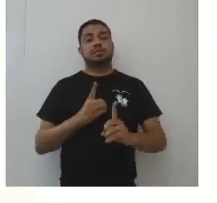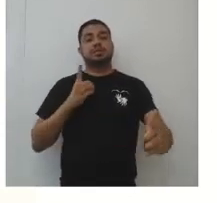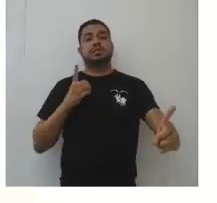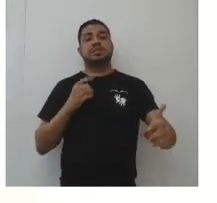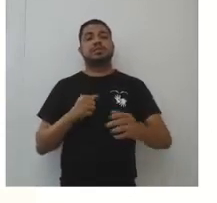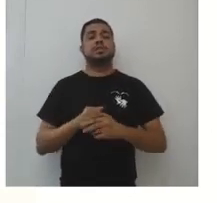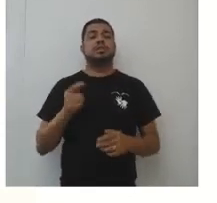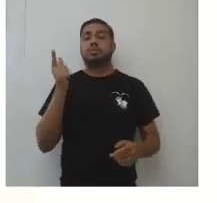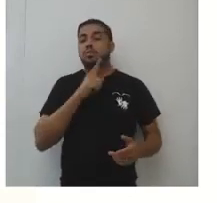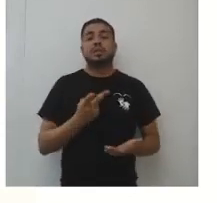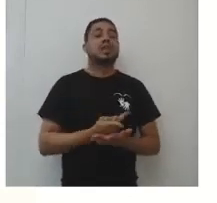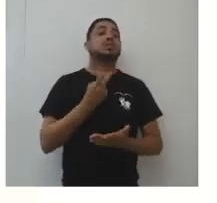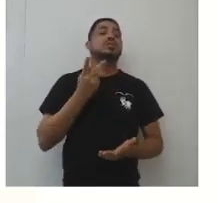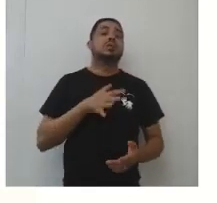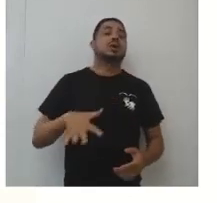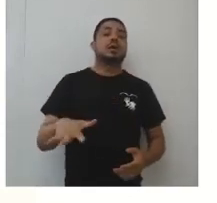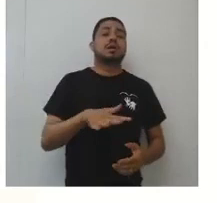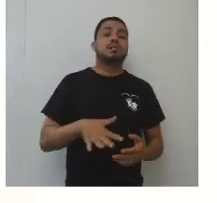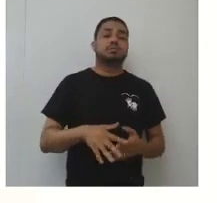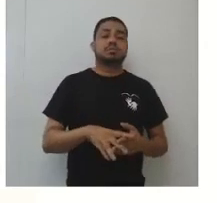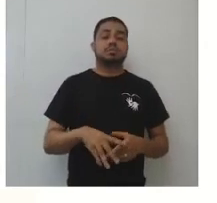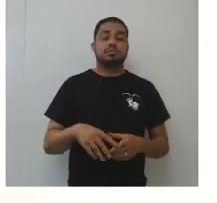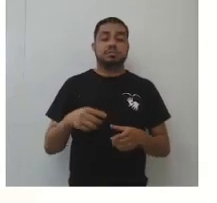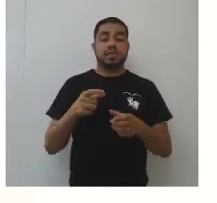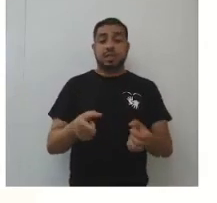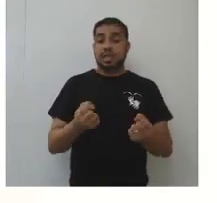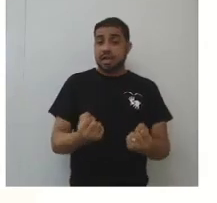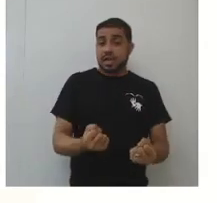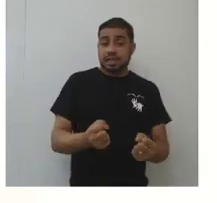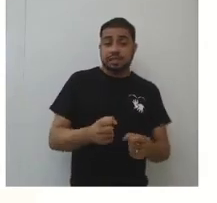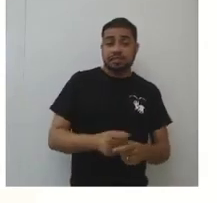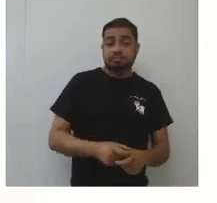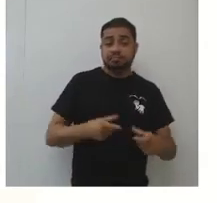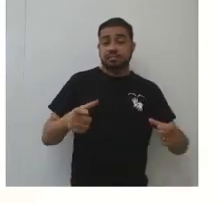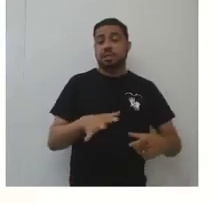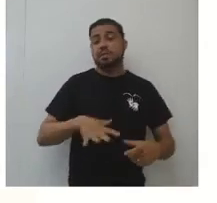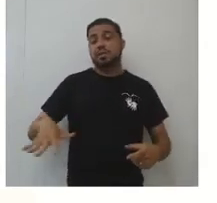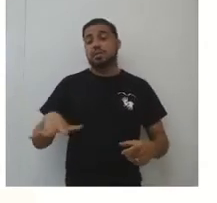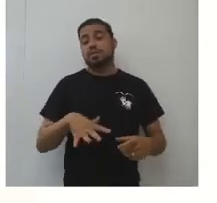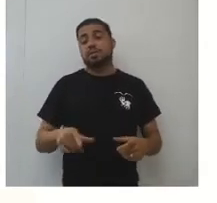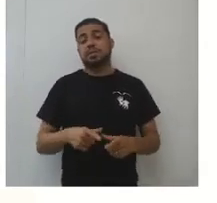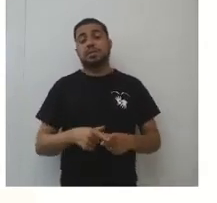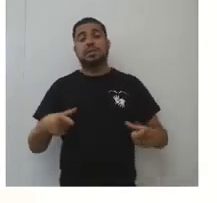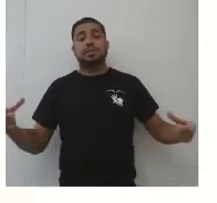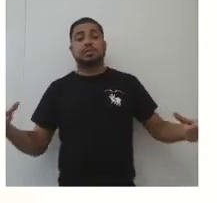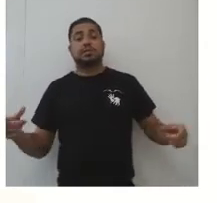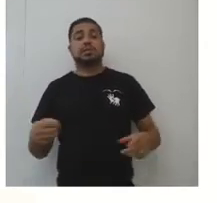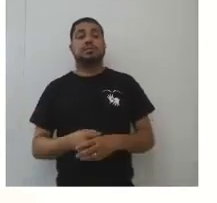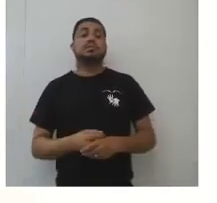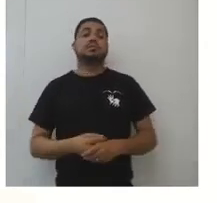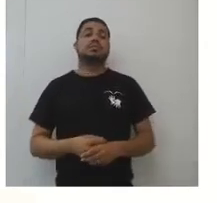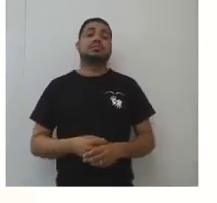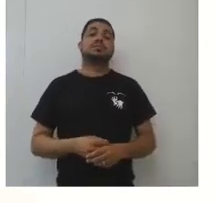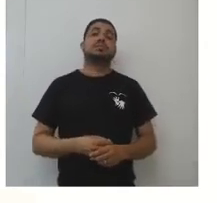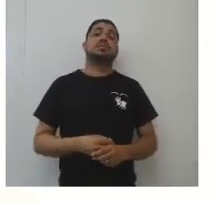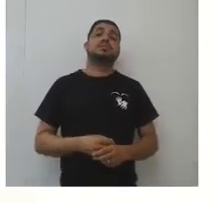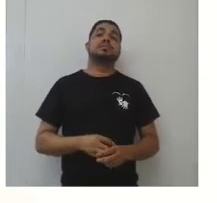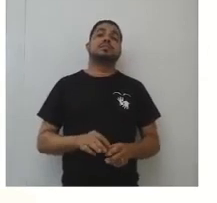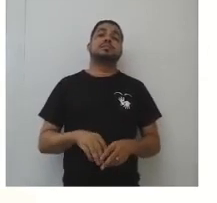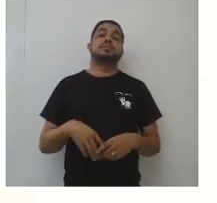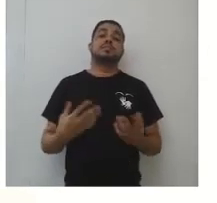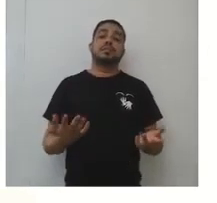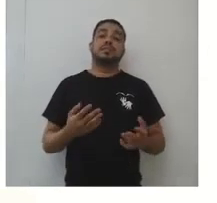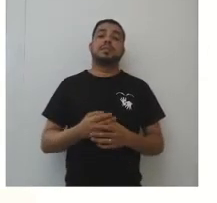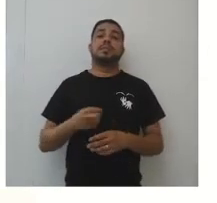campo? Quer dizer, essa carga criou um campo, a distância é maior, o campo vai ser menor. Ele pediu isso. Aí tu vai, ó.